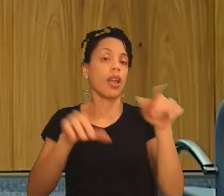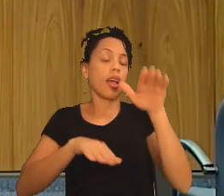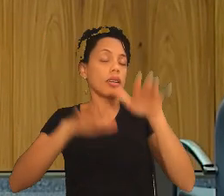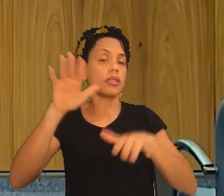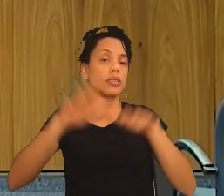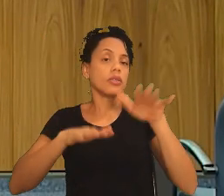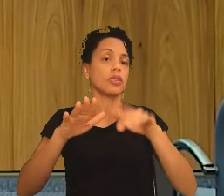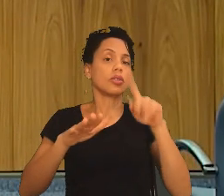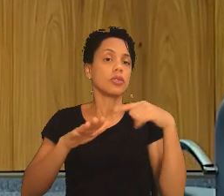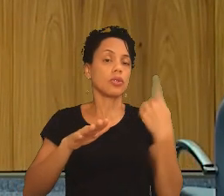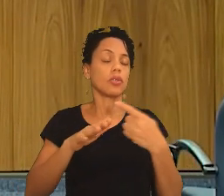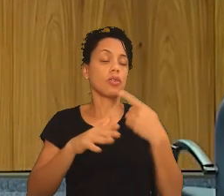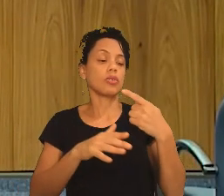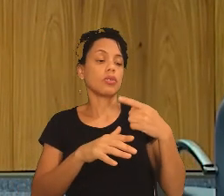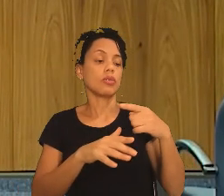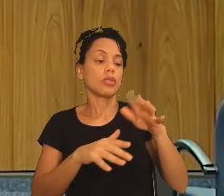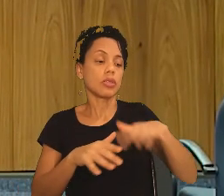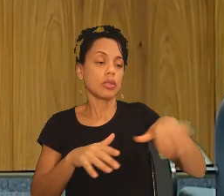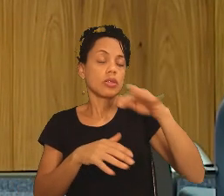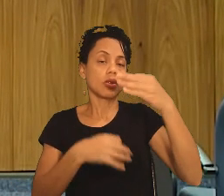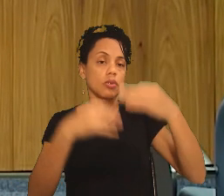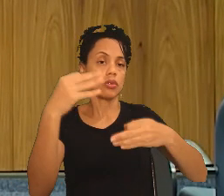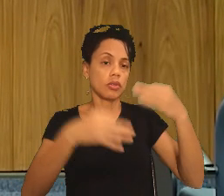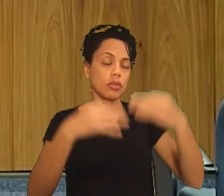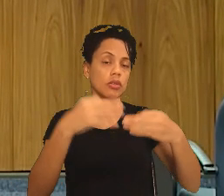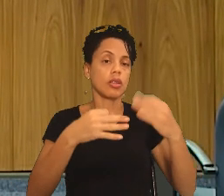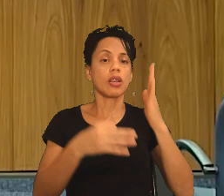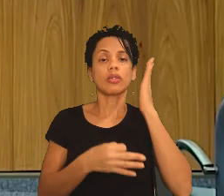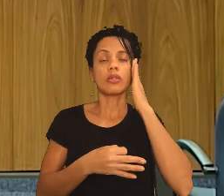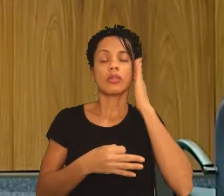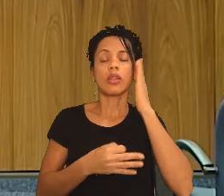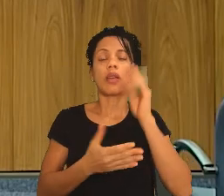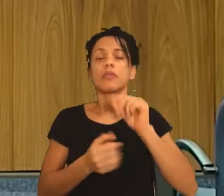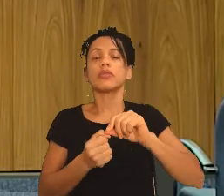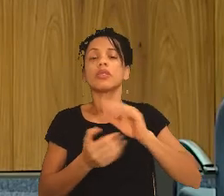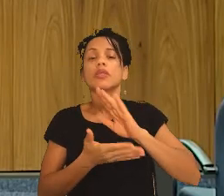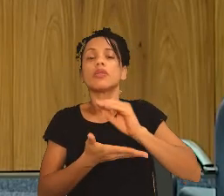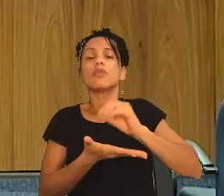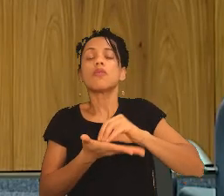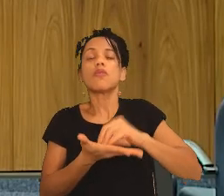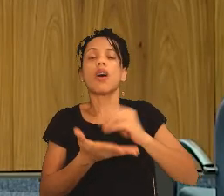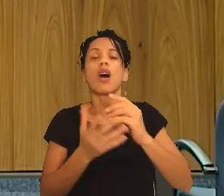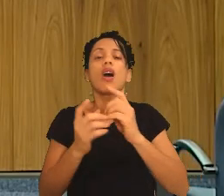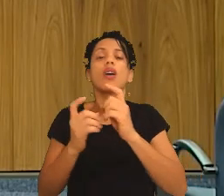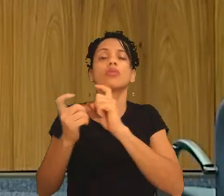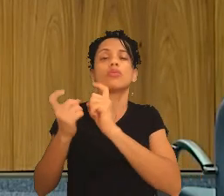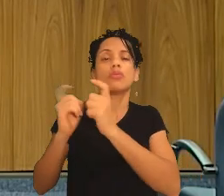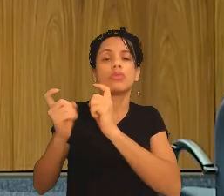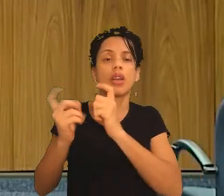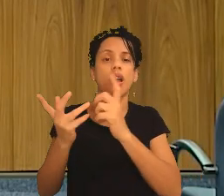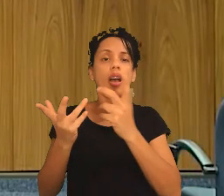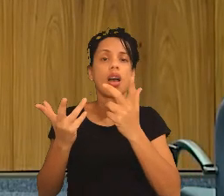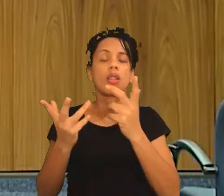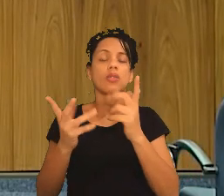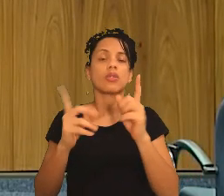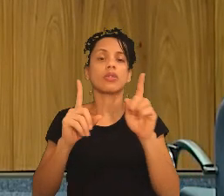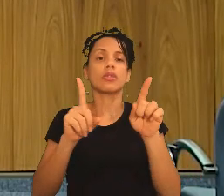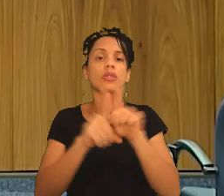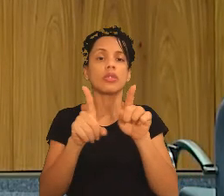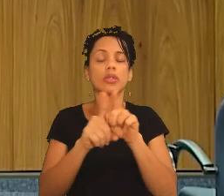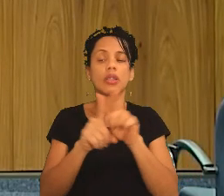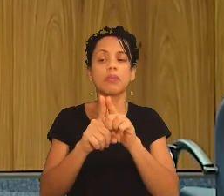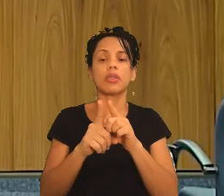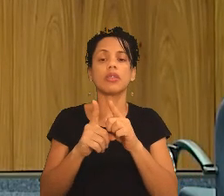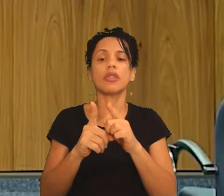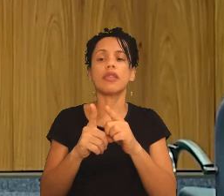e a história. Eu acho que são campos assim importantíssimos para a gente compreender essa temática, né? Acho que às